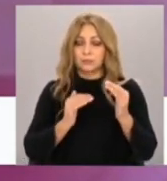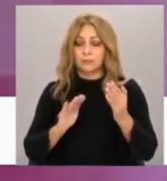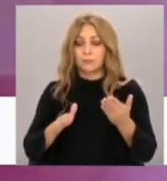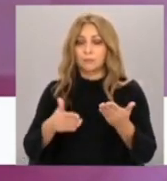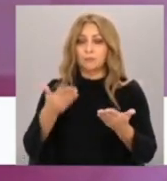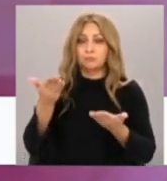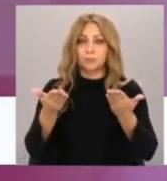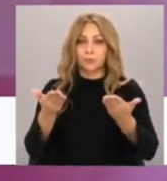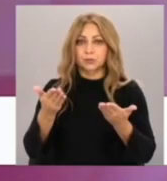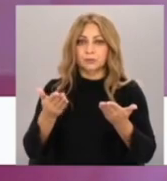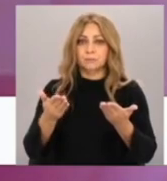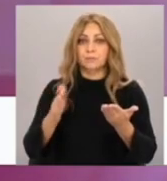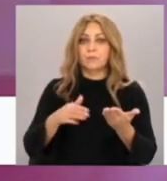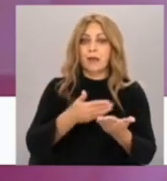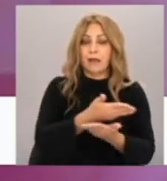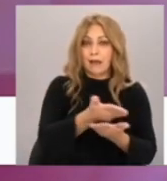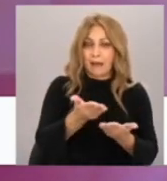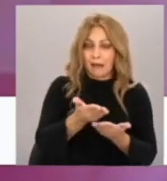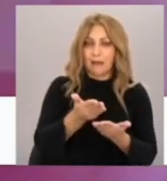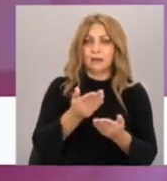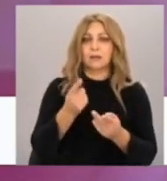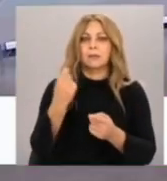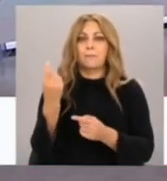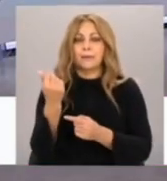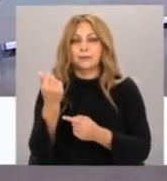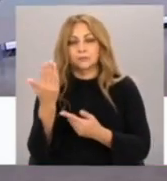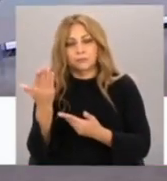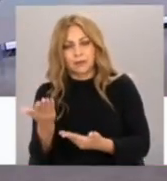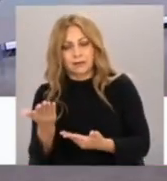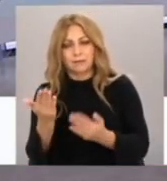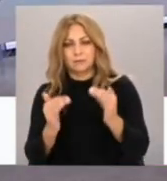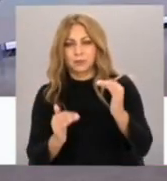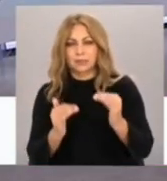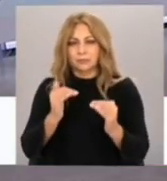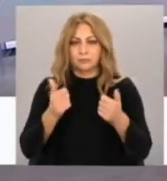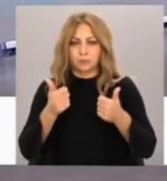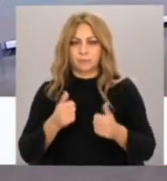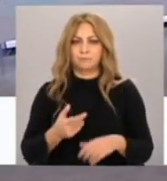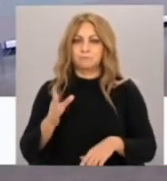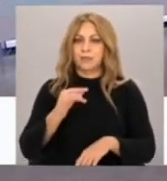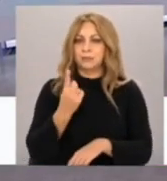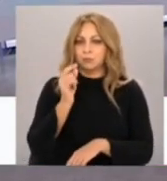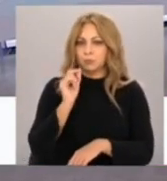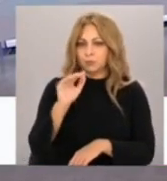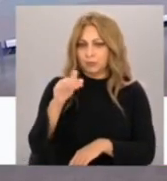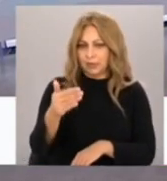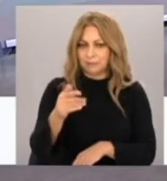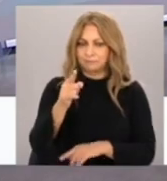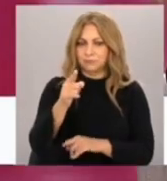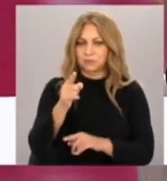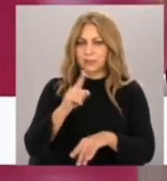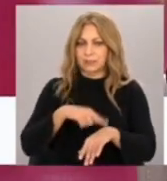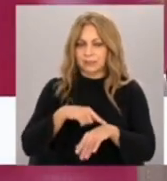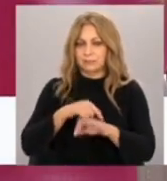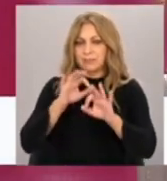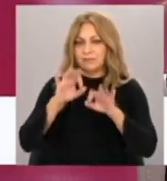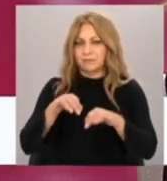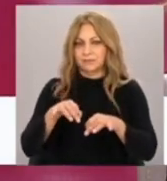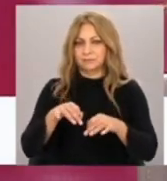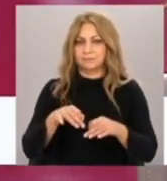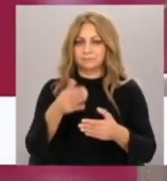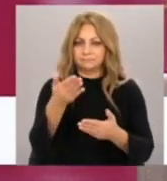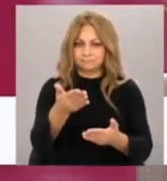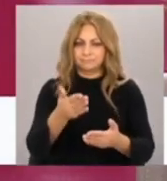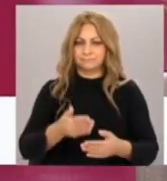entre oferta e procura neste ator ainda tem mais um minuto assunto tem que Figueiredo e Carmen se terminara este debate